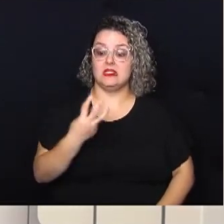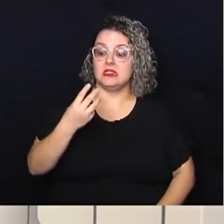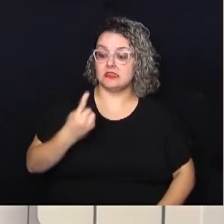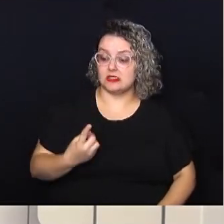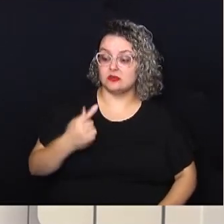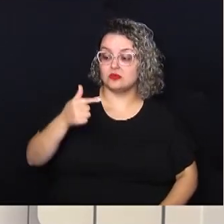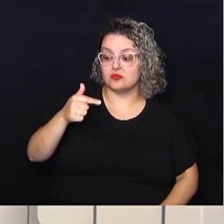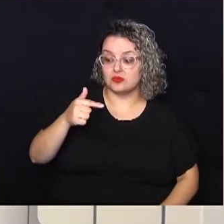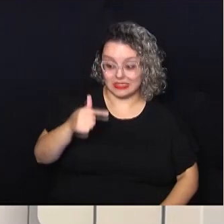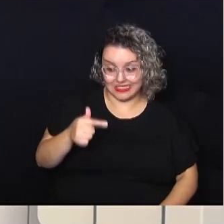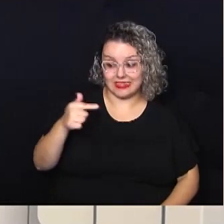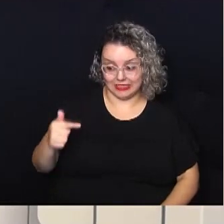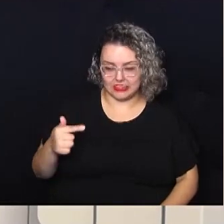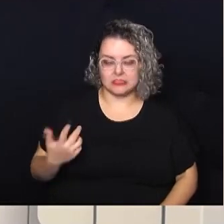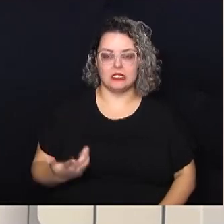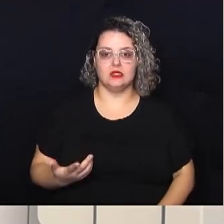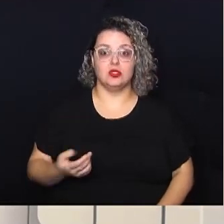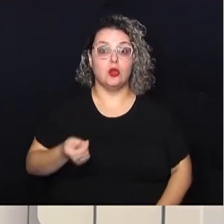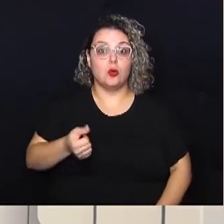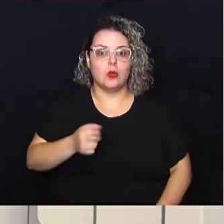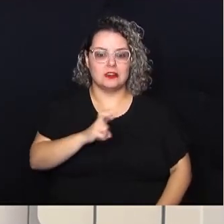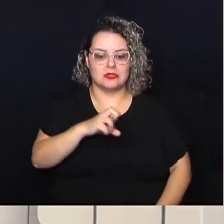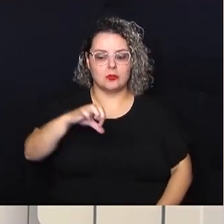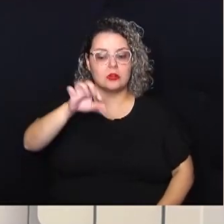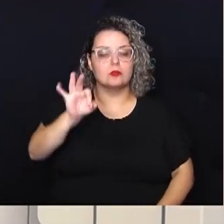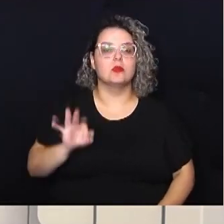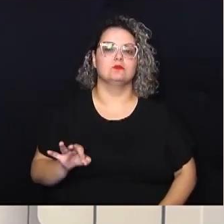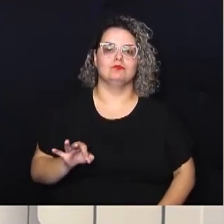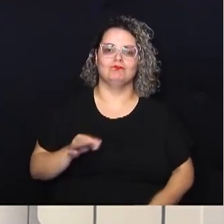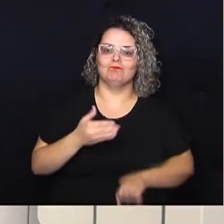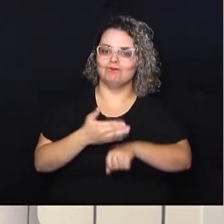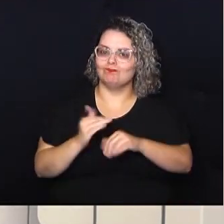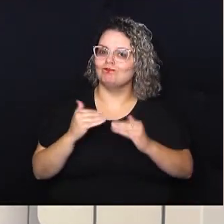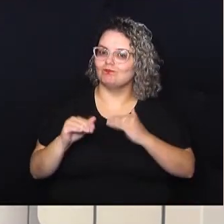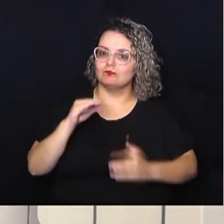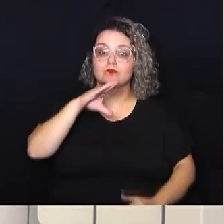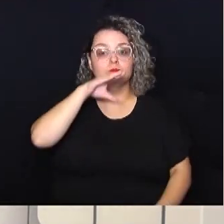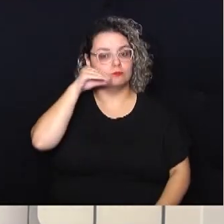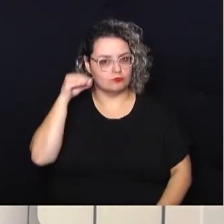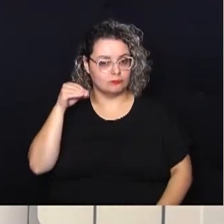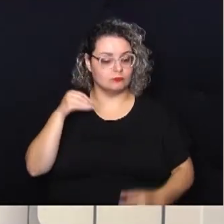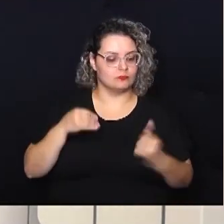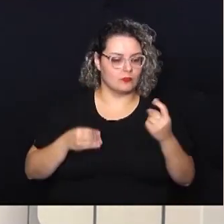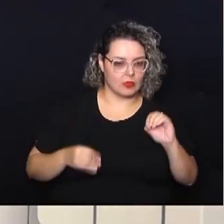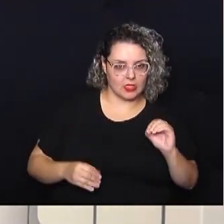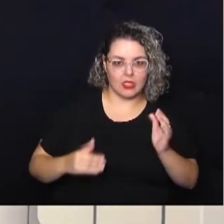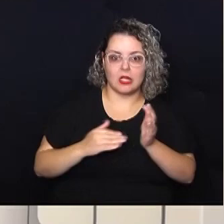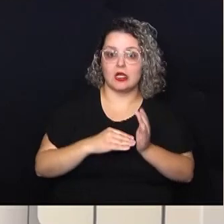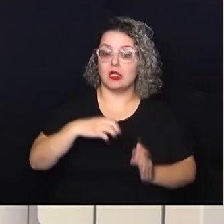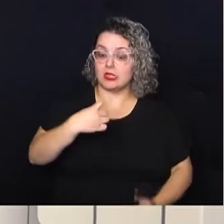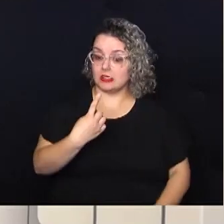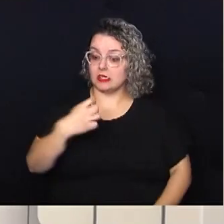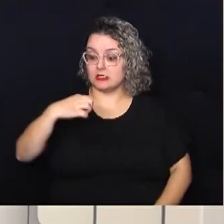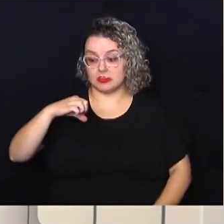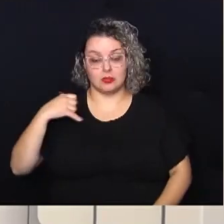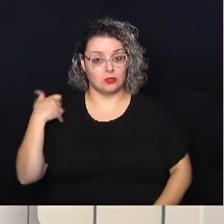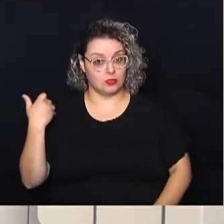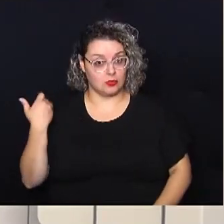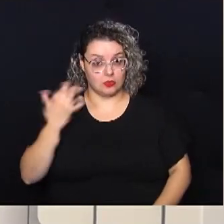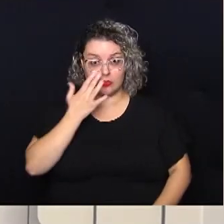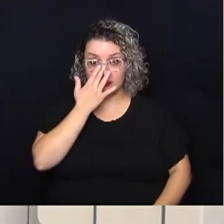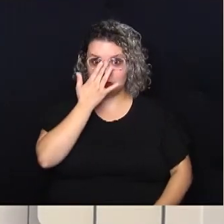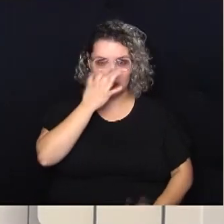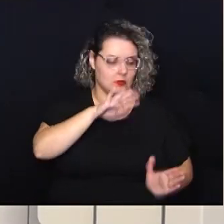119.377, quase 59%, praticados contra adolescentes de 10 a 19 anos, fora